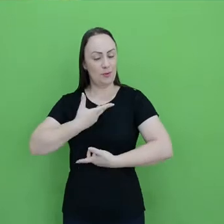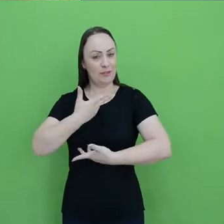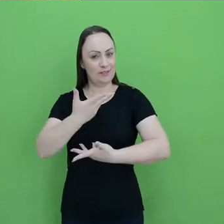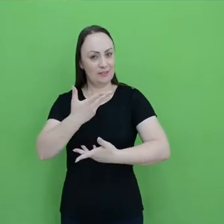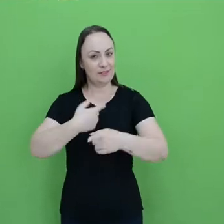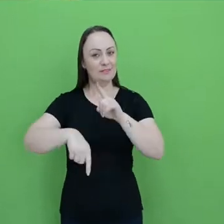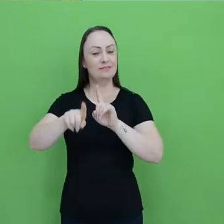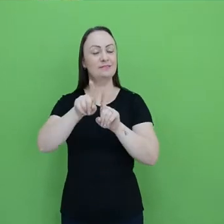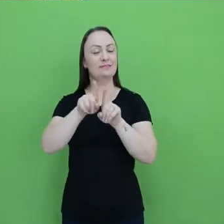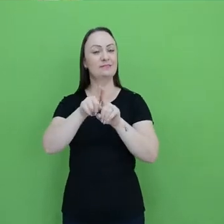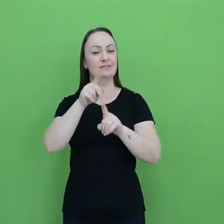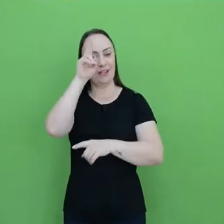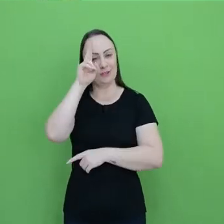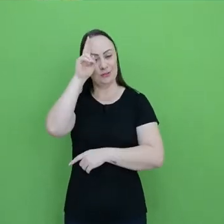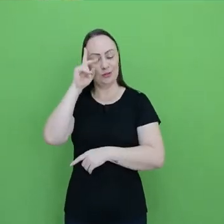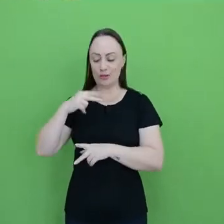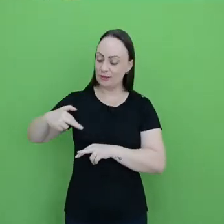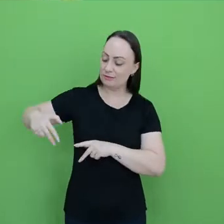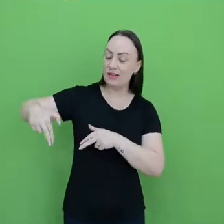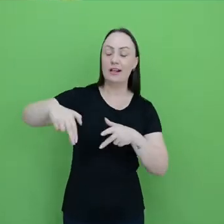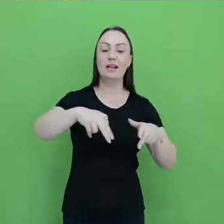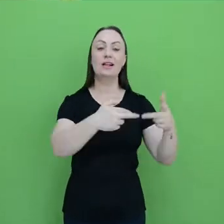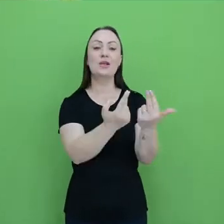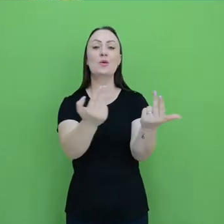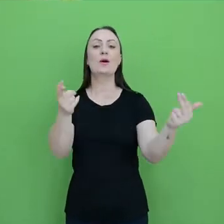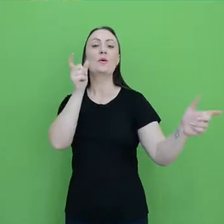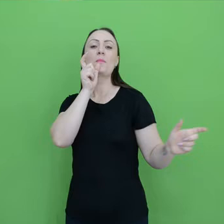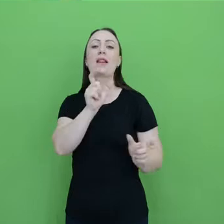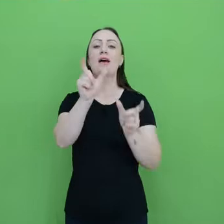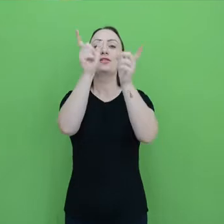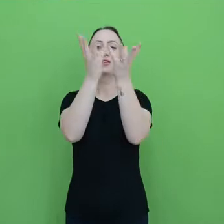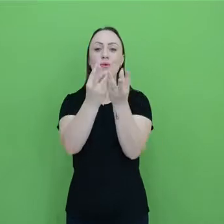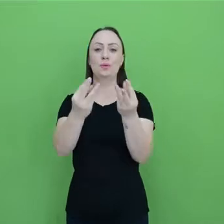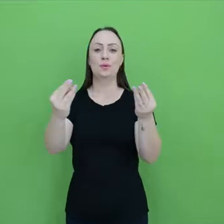Poesia e prosa, caminhante, como a palavra dita.